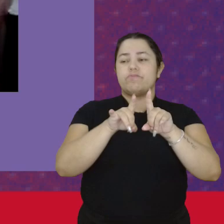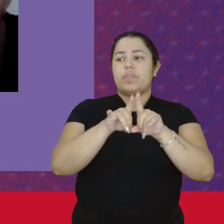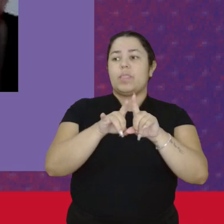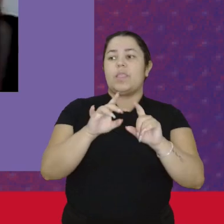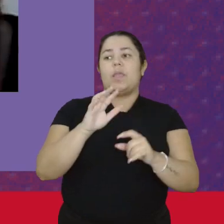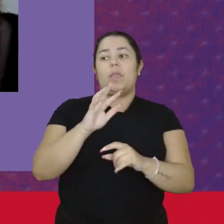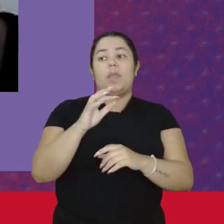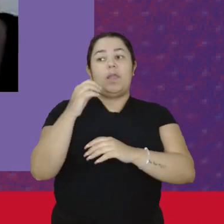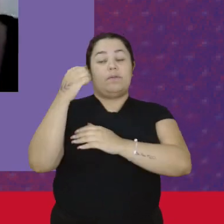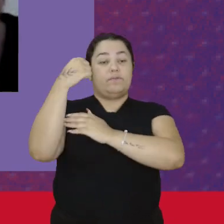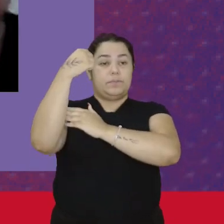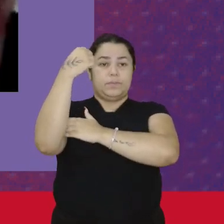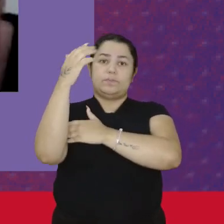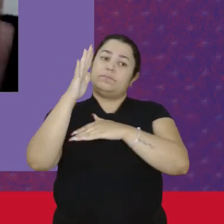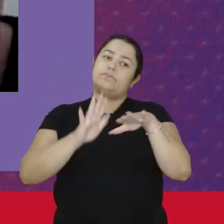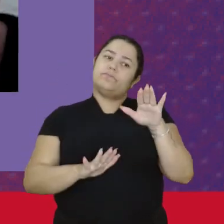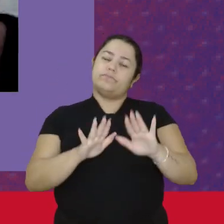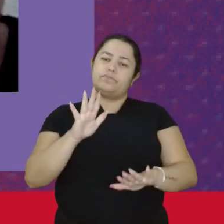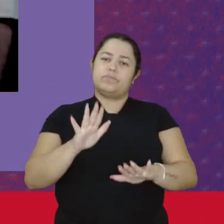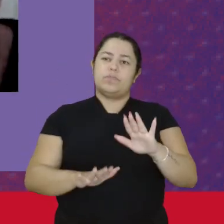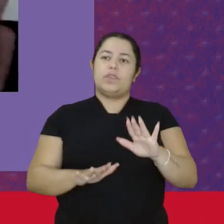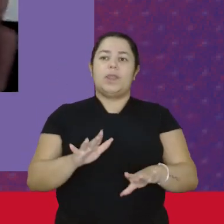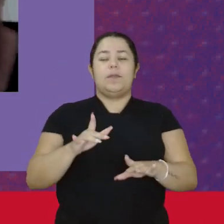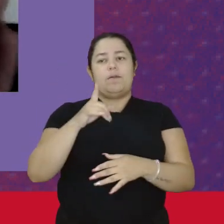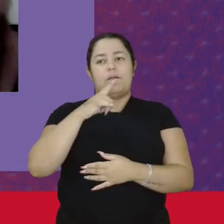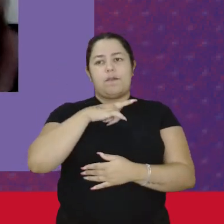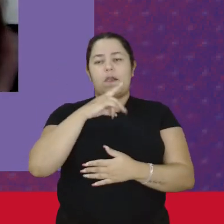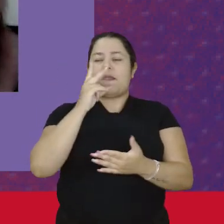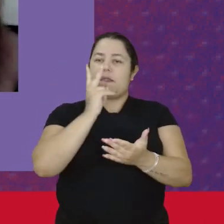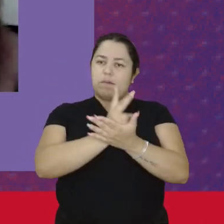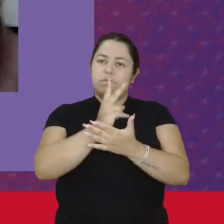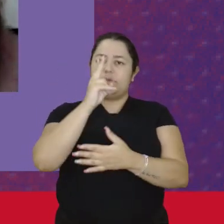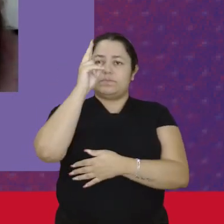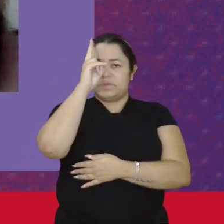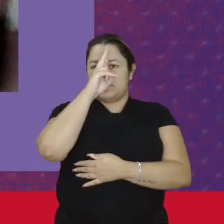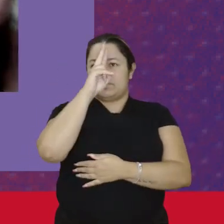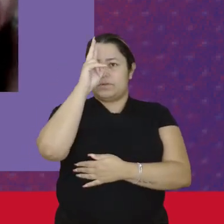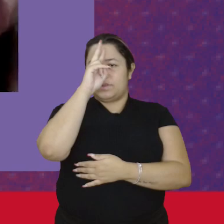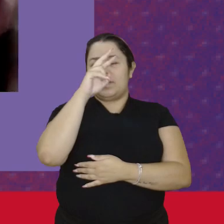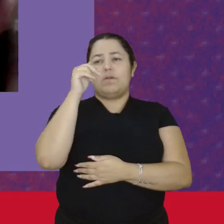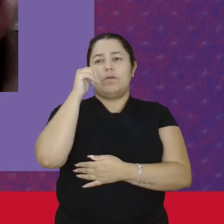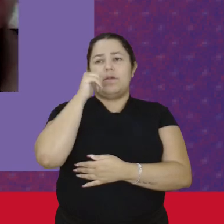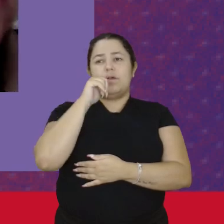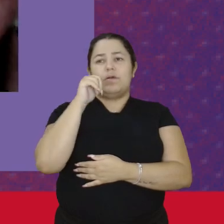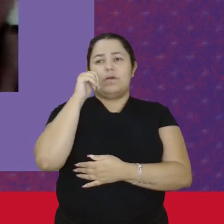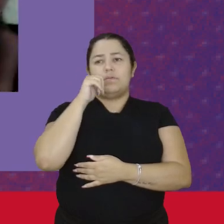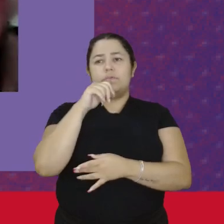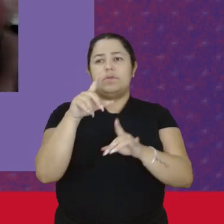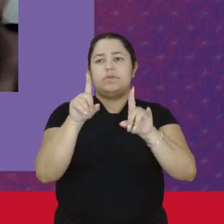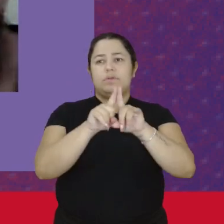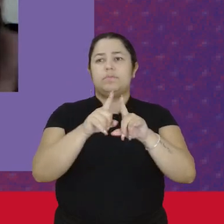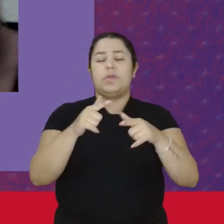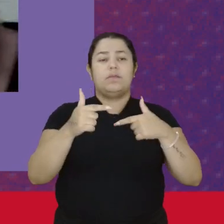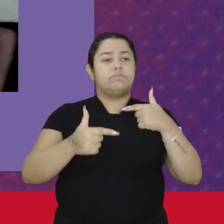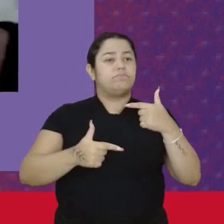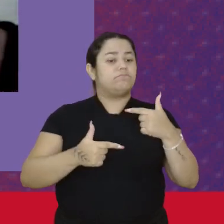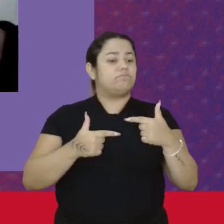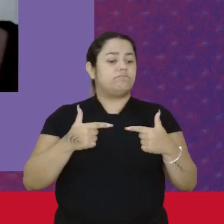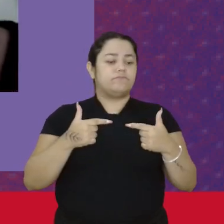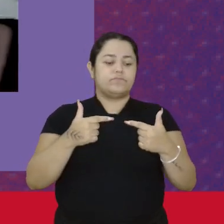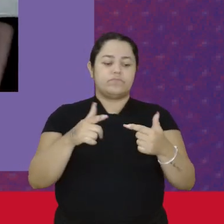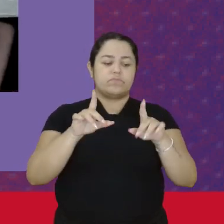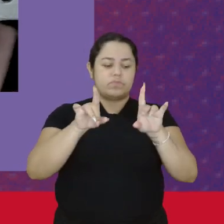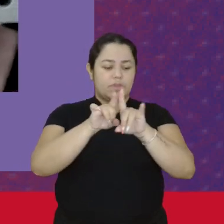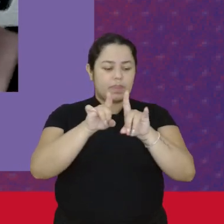feminista, talvez, mas ela tem essa mesma história. É uma mulher que, então, enfrenta essas questões e